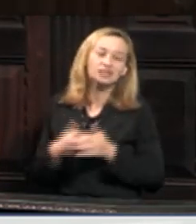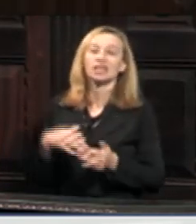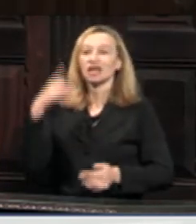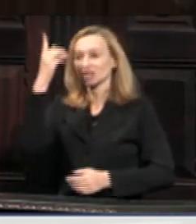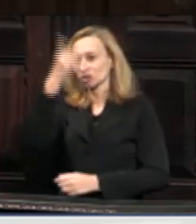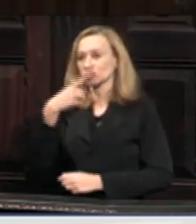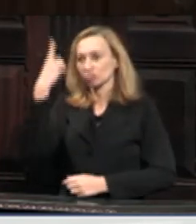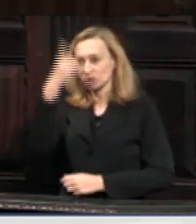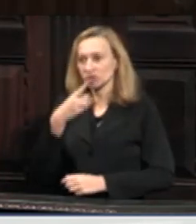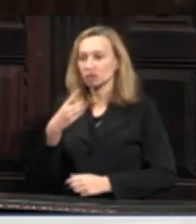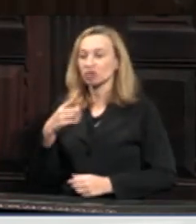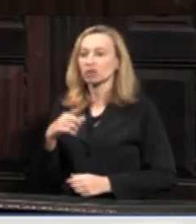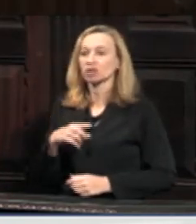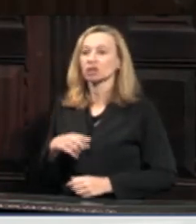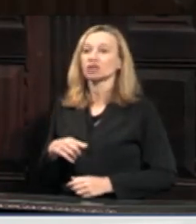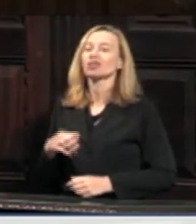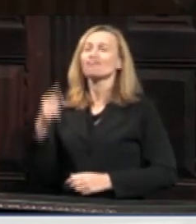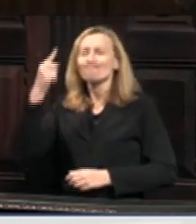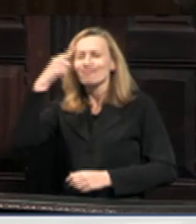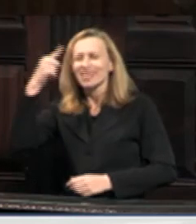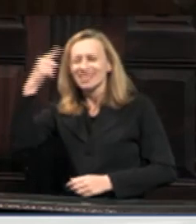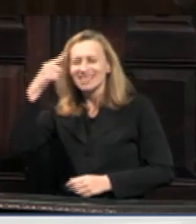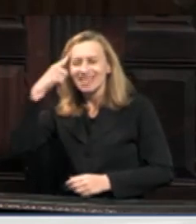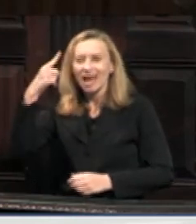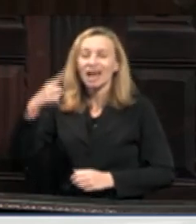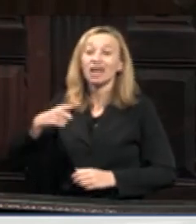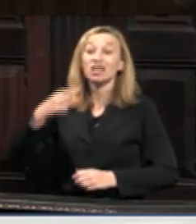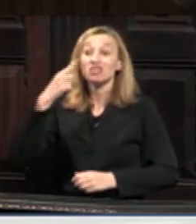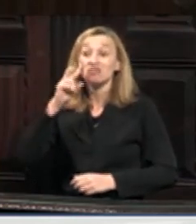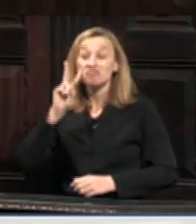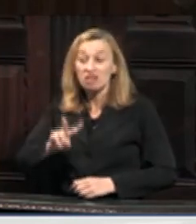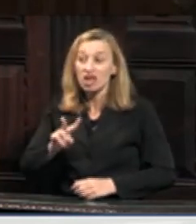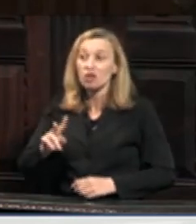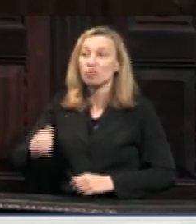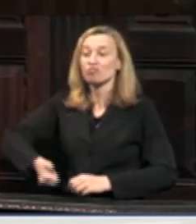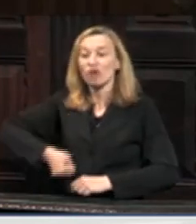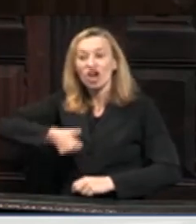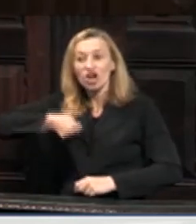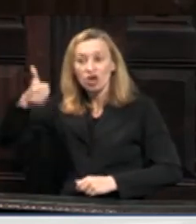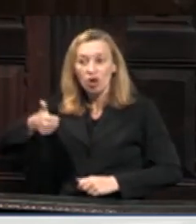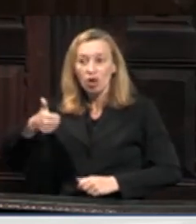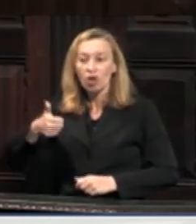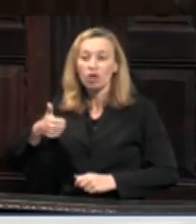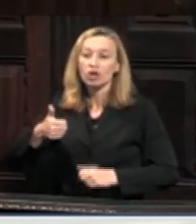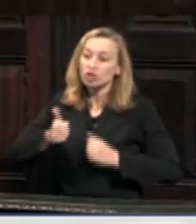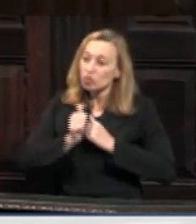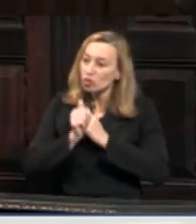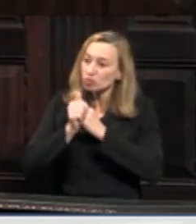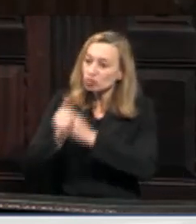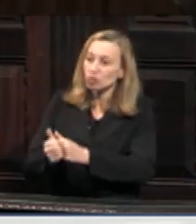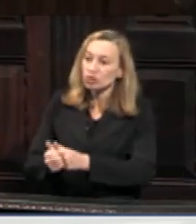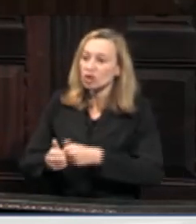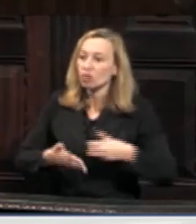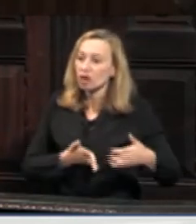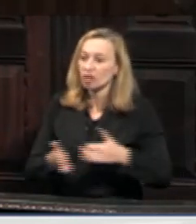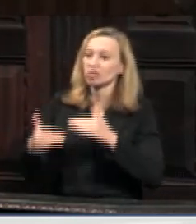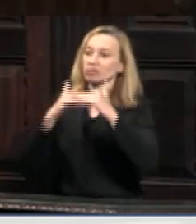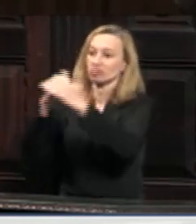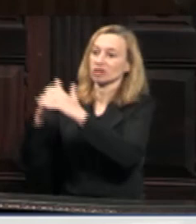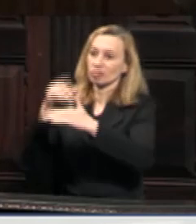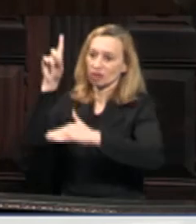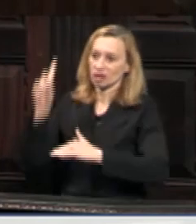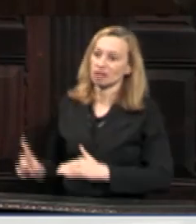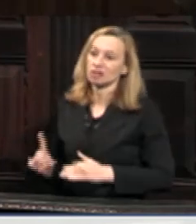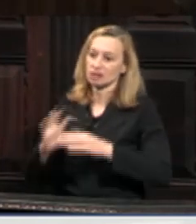tem condições de refletir, de discernir, de tomar uma decisão que nos reconduza no caminho da democracia,